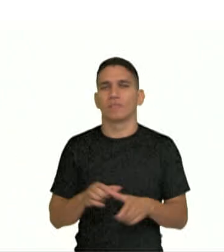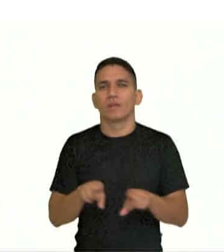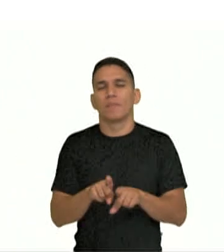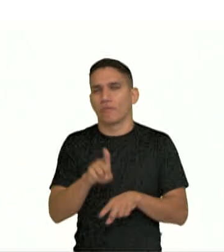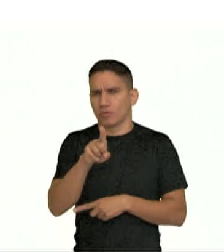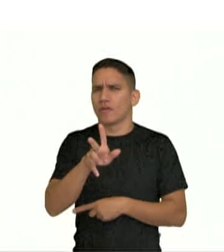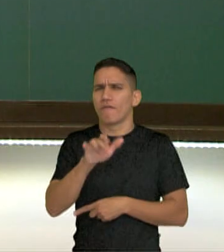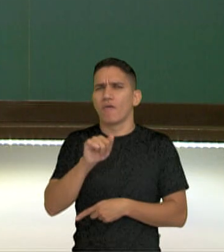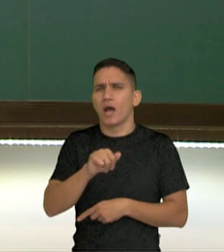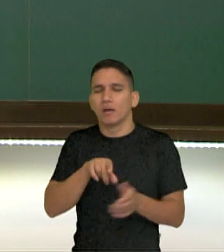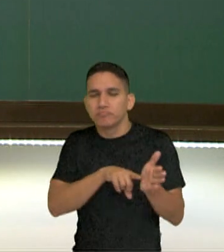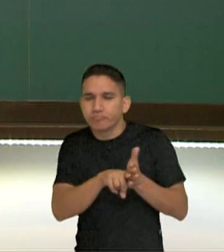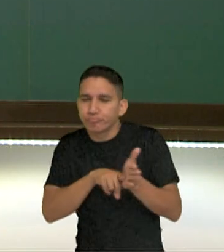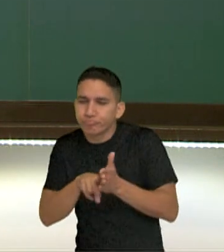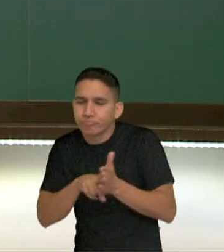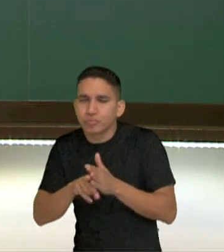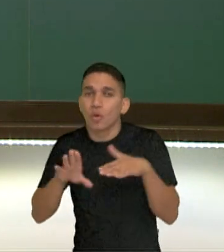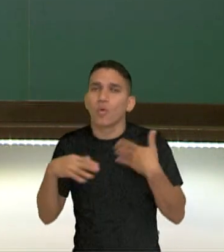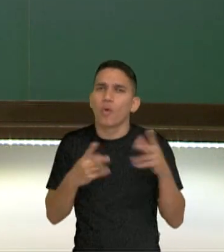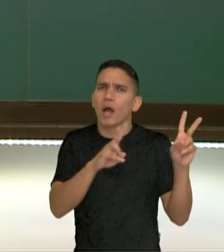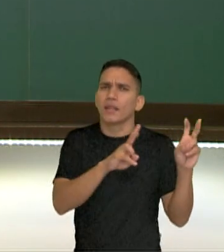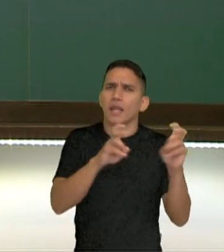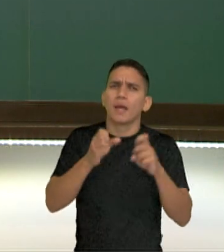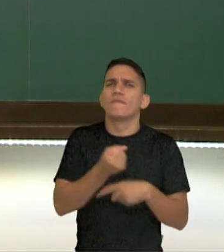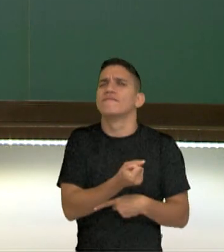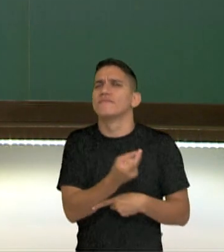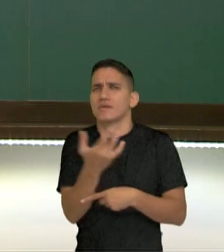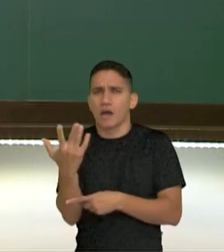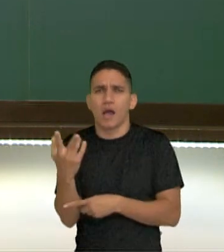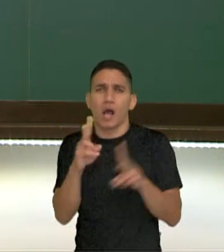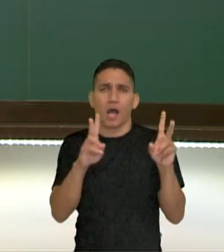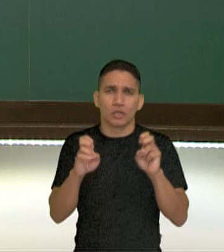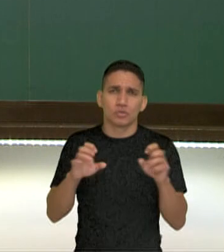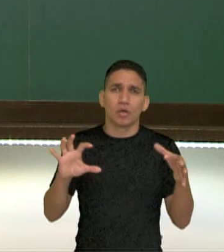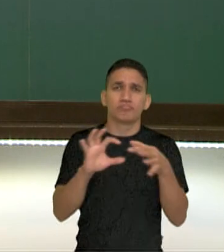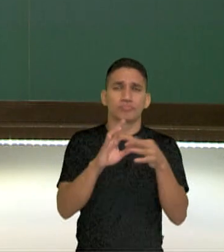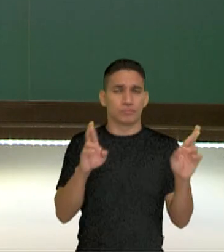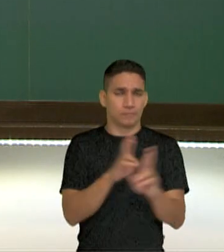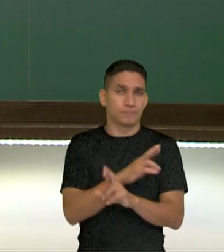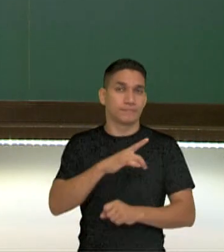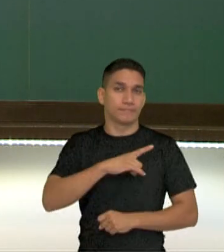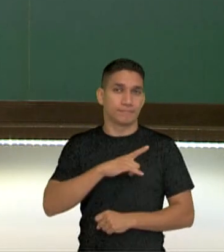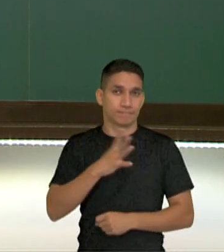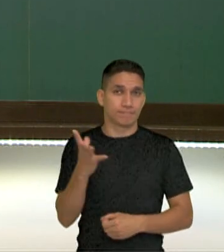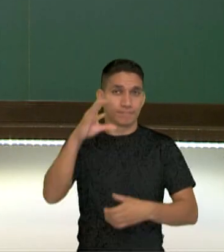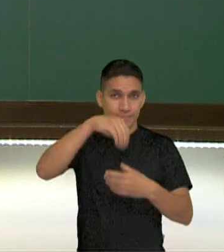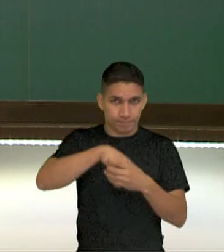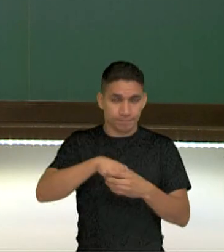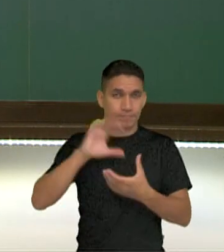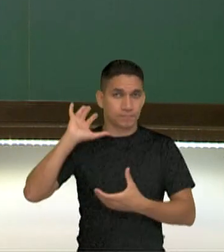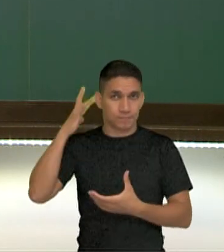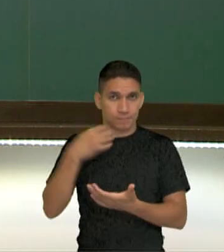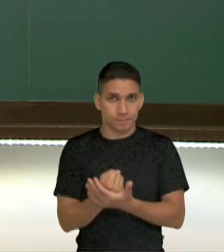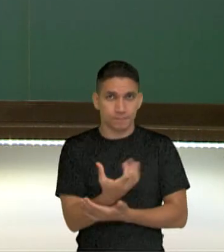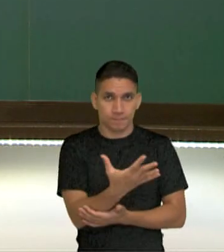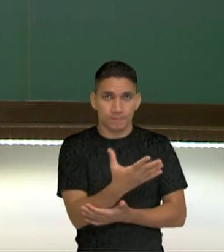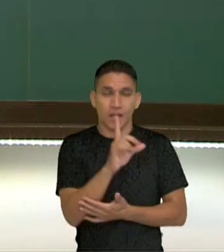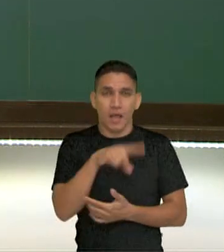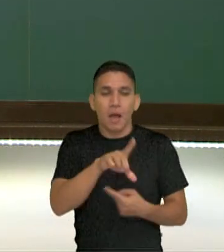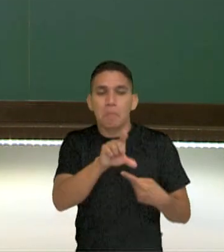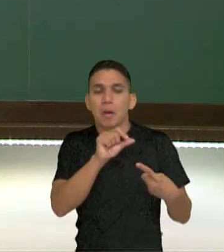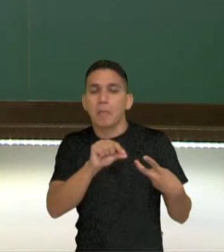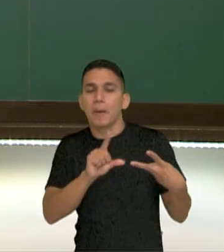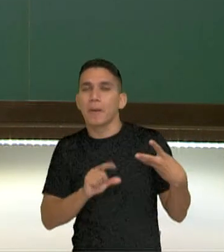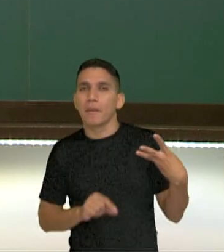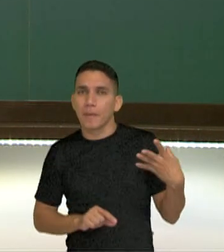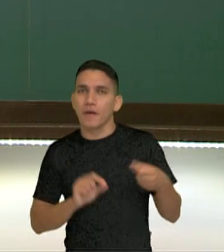devem pesquisar sobre o tema, vários assuntos relacionados ao tema para vocês colocarem no seu podcast. Fazer uma seleção